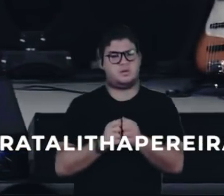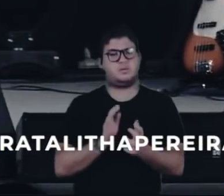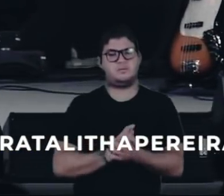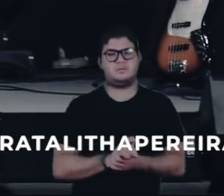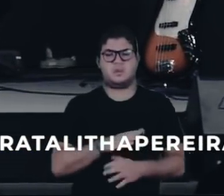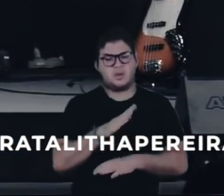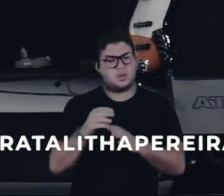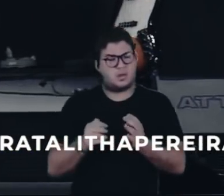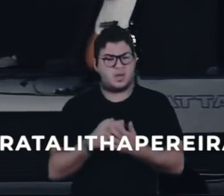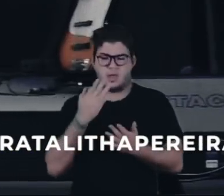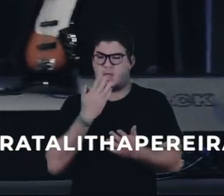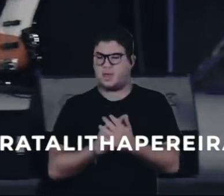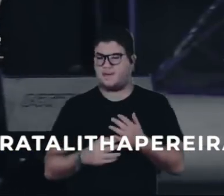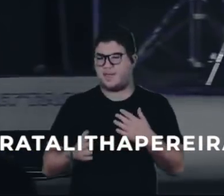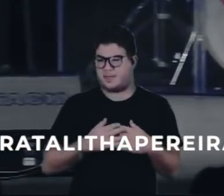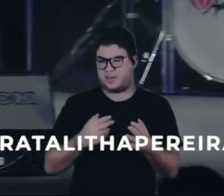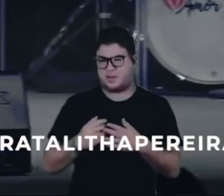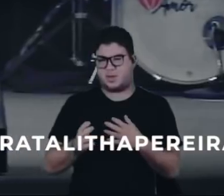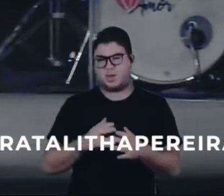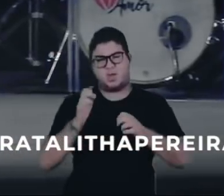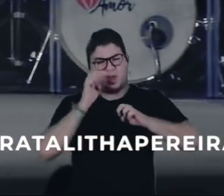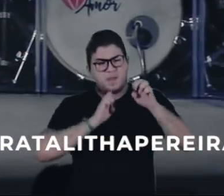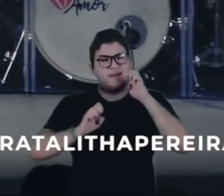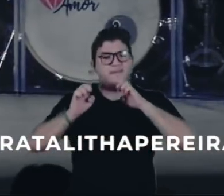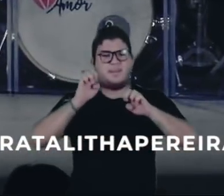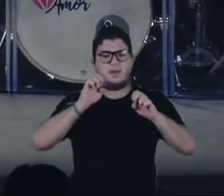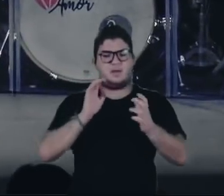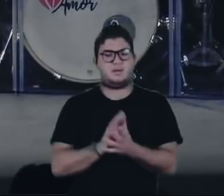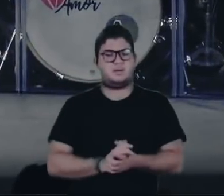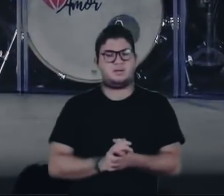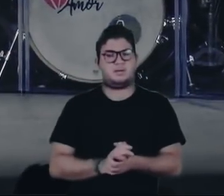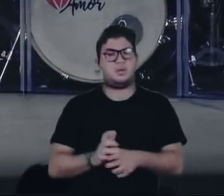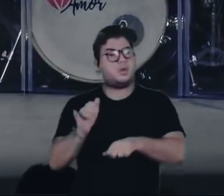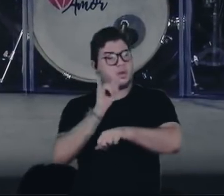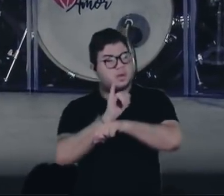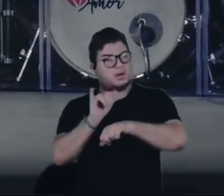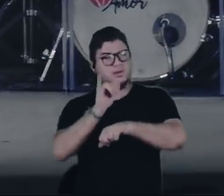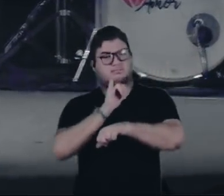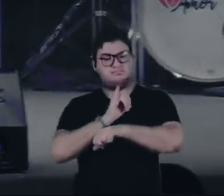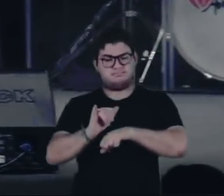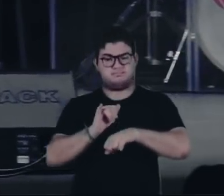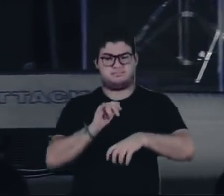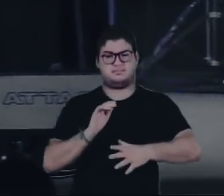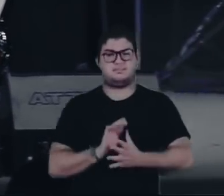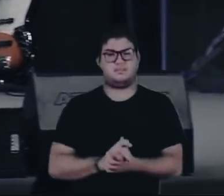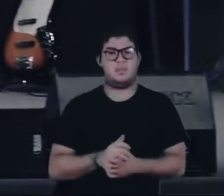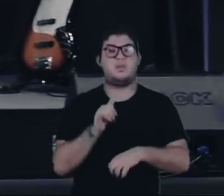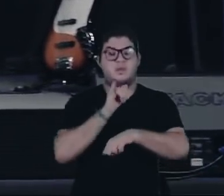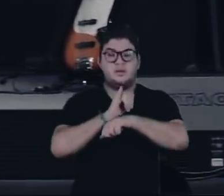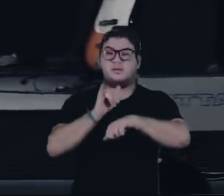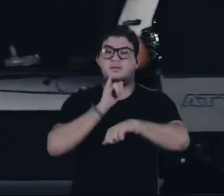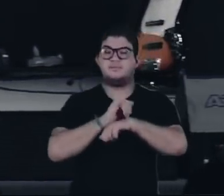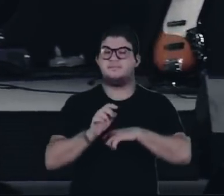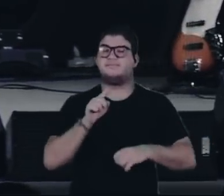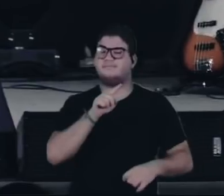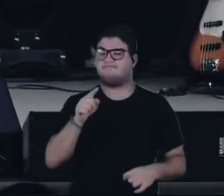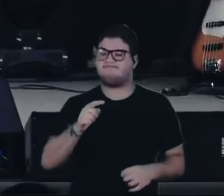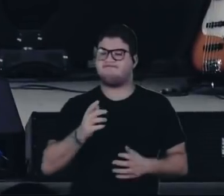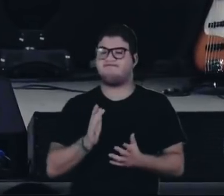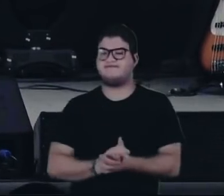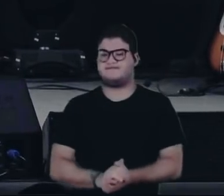tudo, se perdeu qualquer mensagem, tá lá no YouTube, tá? Tá no YouTube, então você já